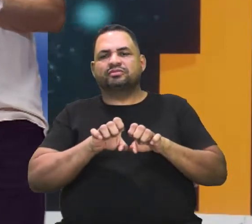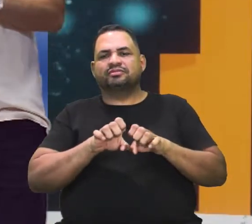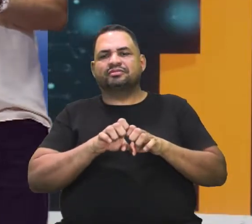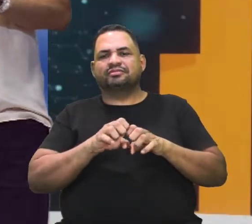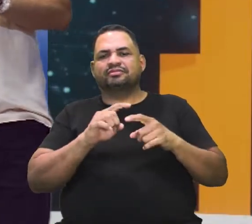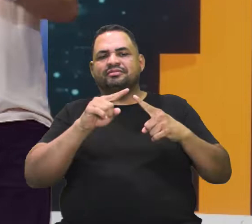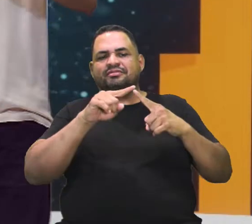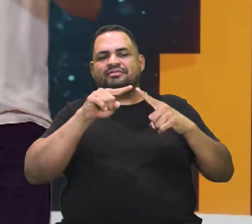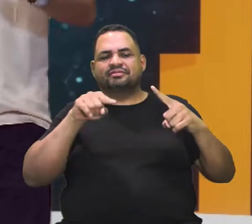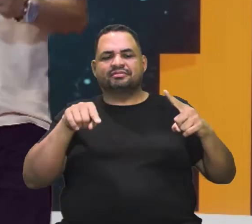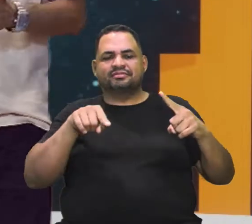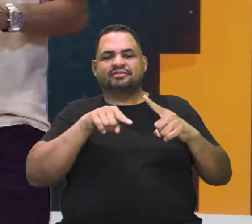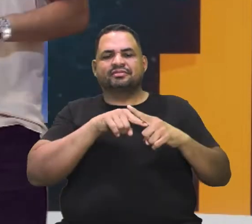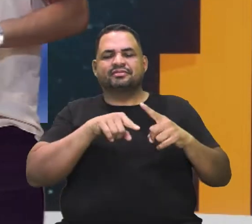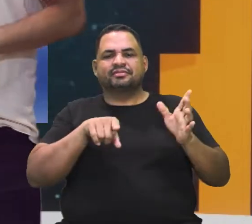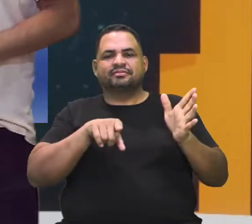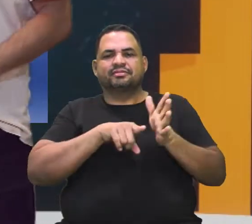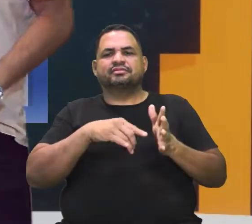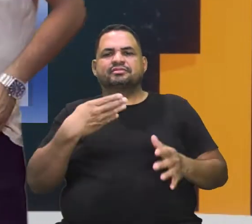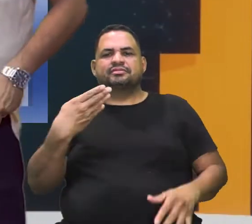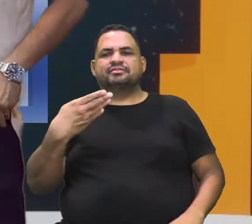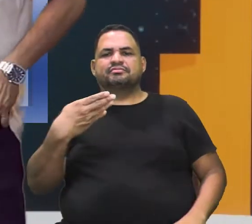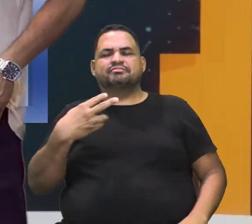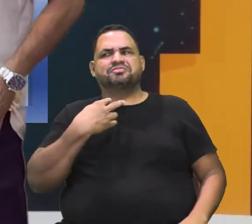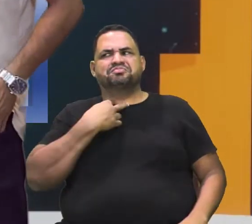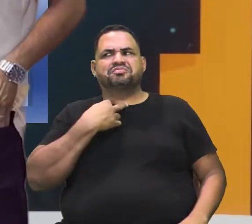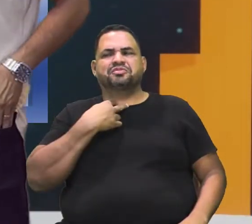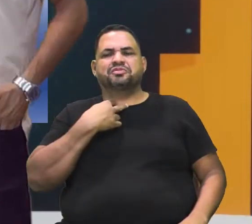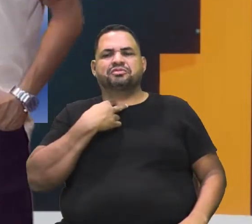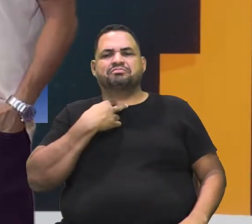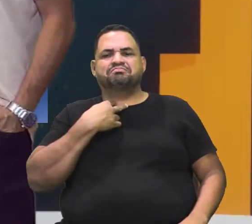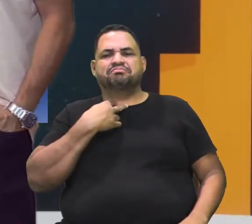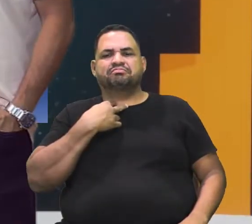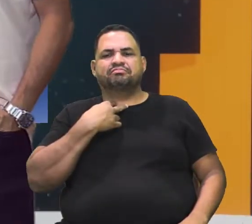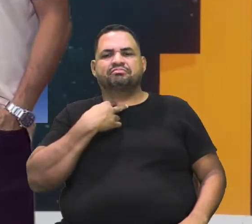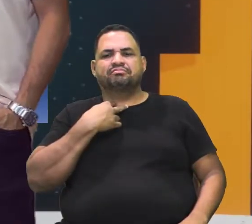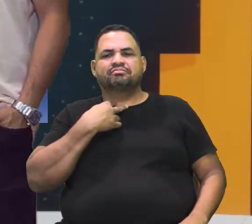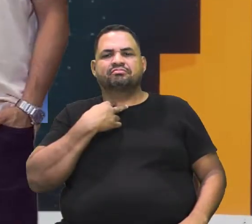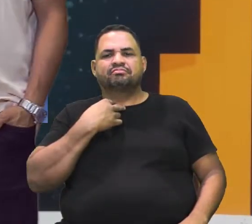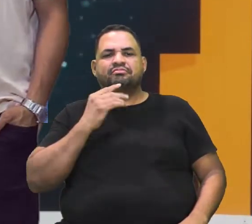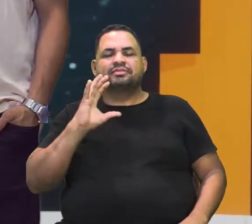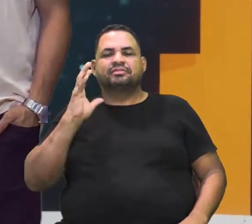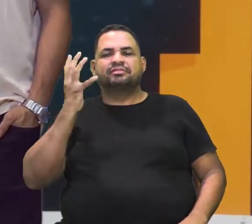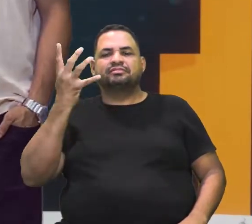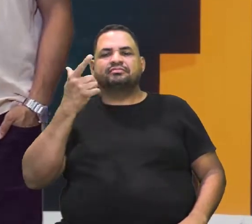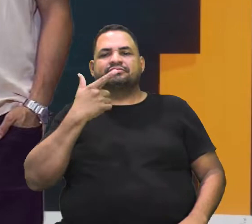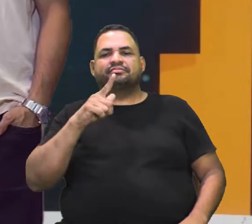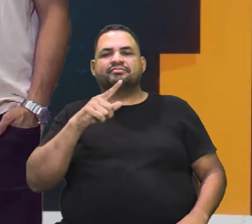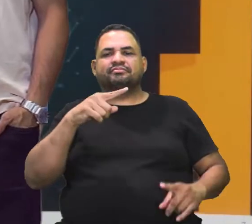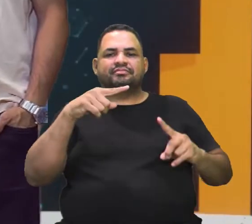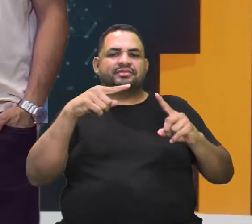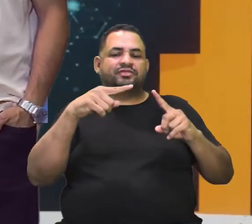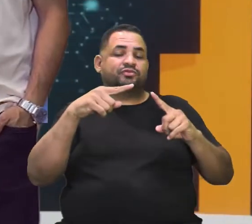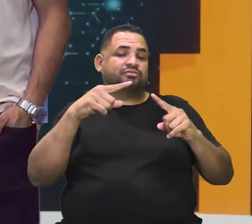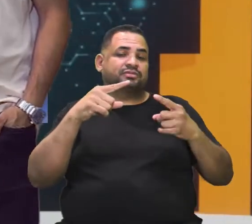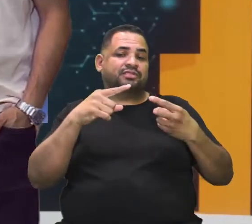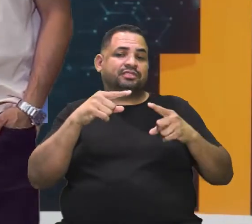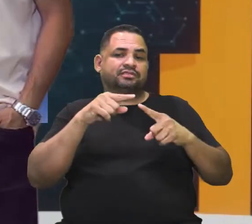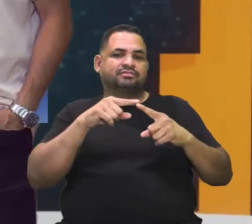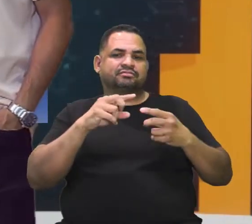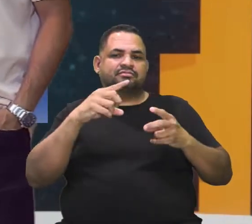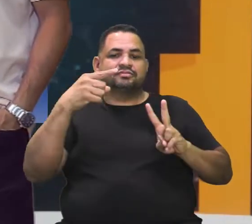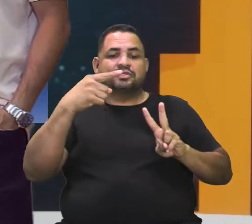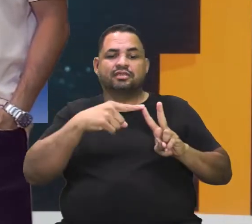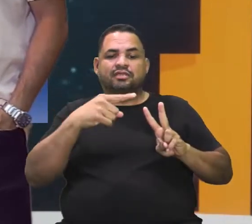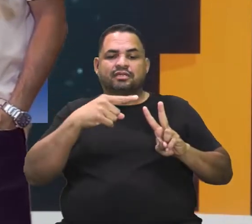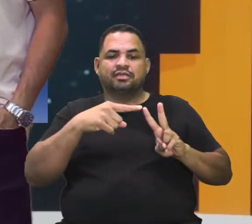de delta igual a -4 e falou assim, não pode. Aí a solução era, não existe raízes reais.